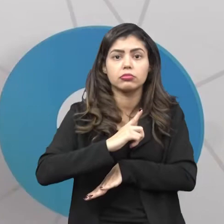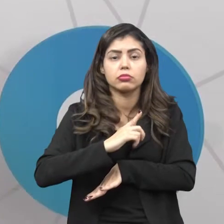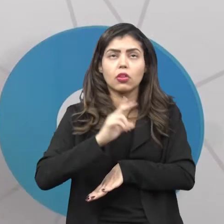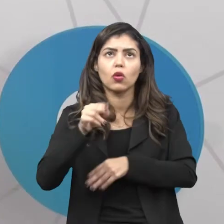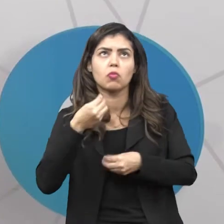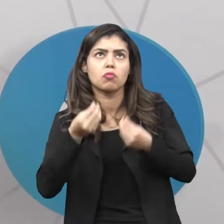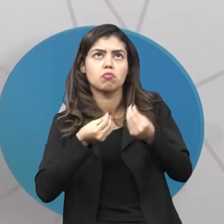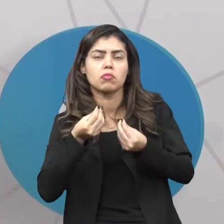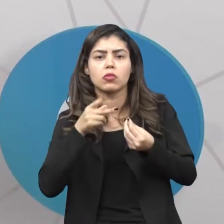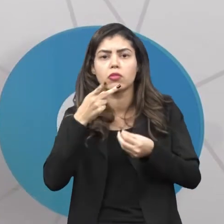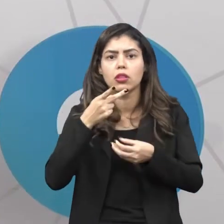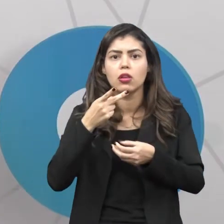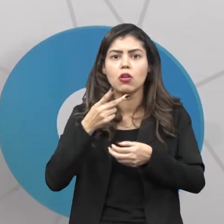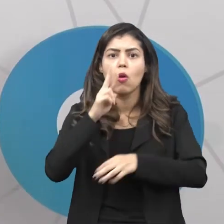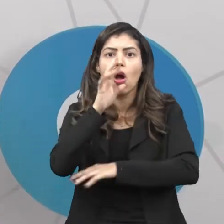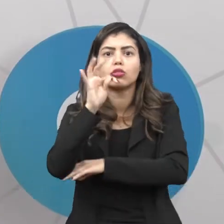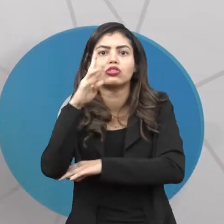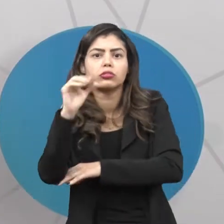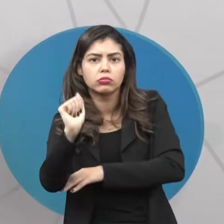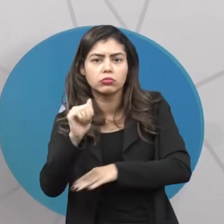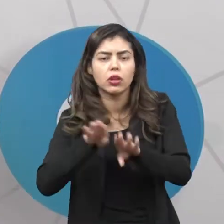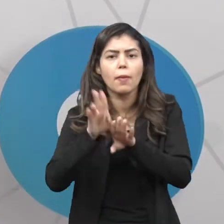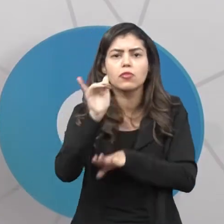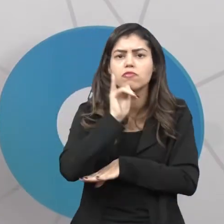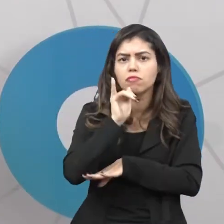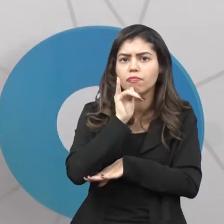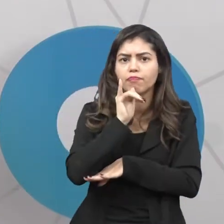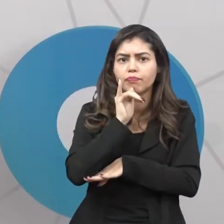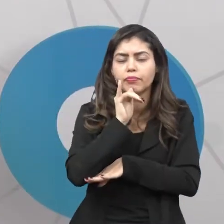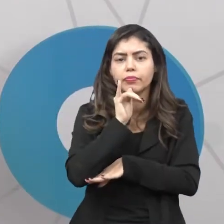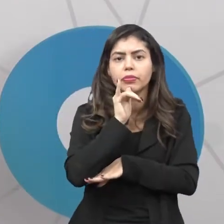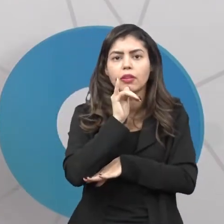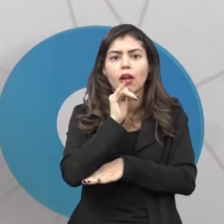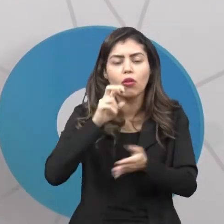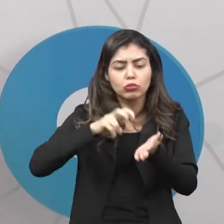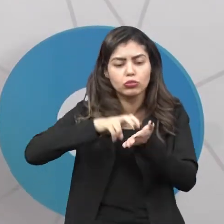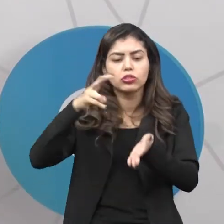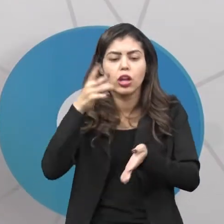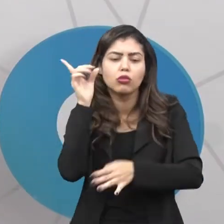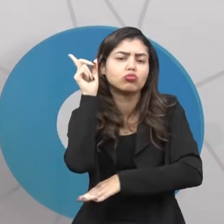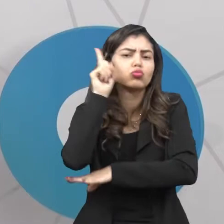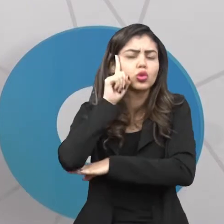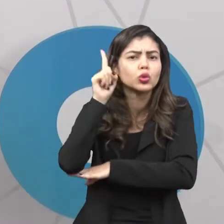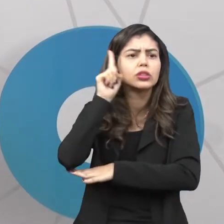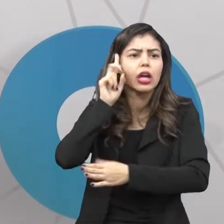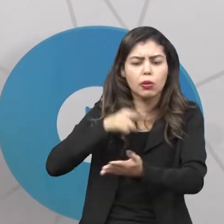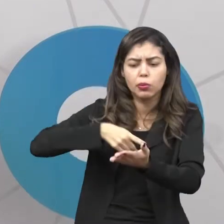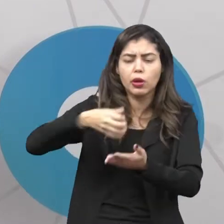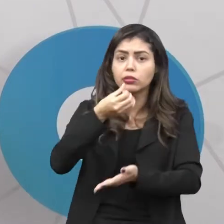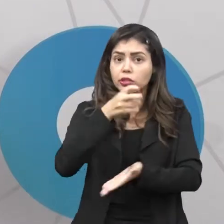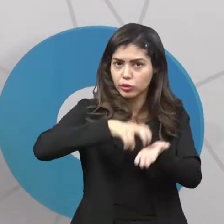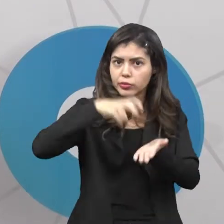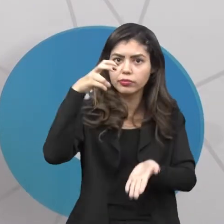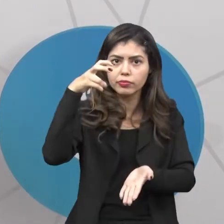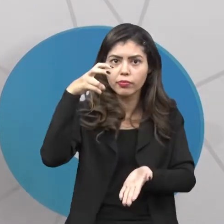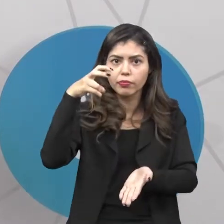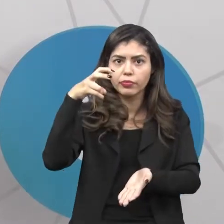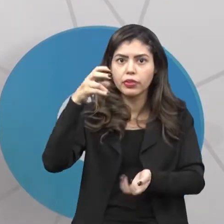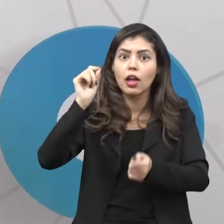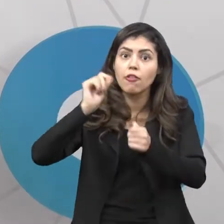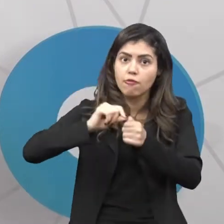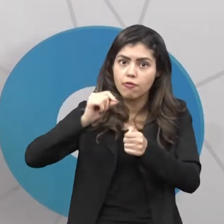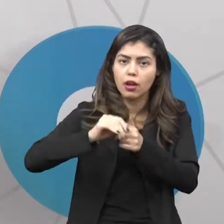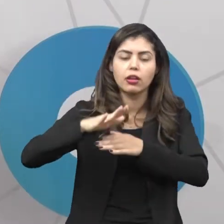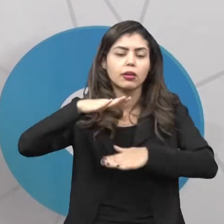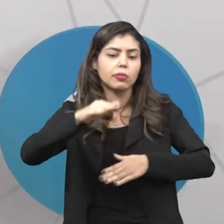como eu posso dizer, uma rotina. Por exemplo, quando você tem aquela rotina de todo dia correr às 6 da manhã, você faz uma